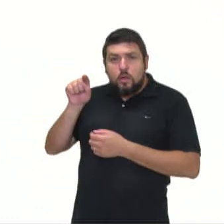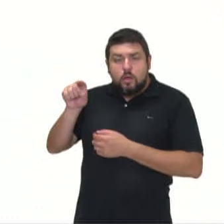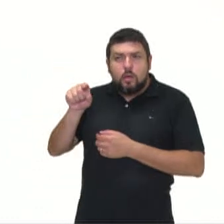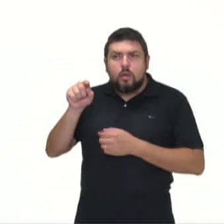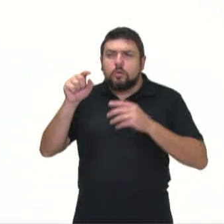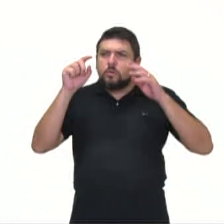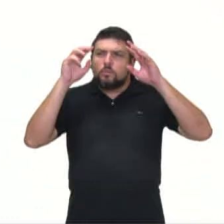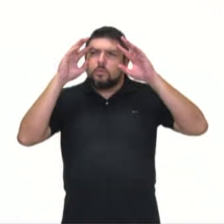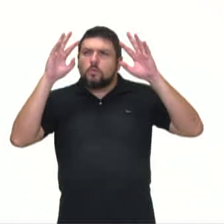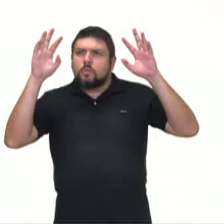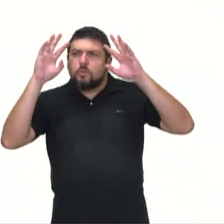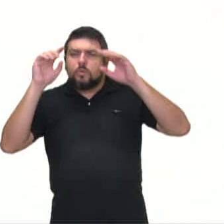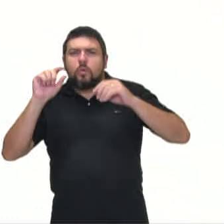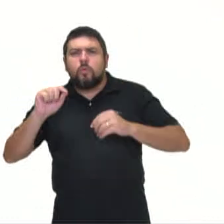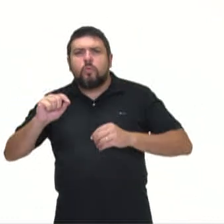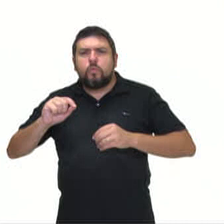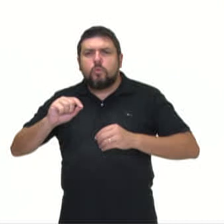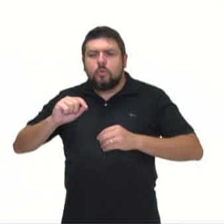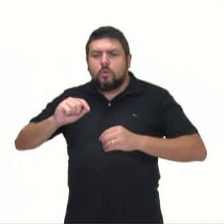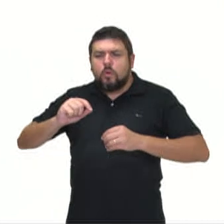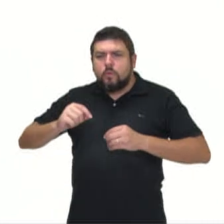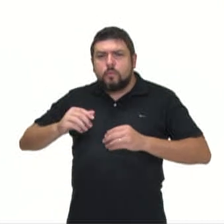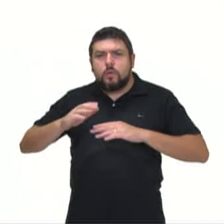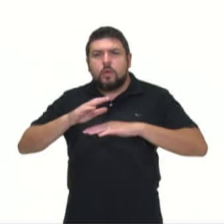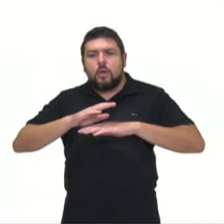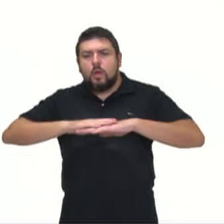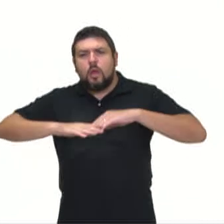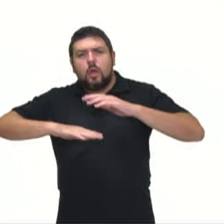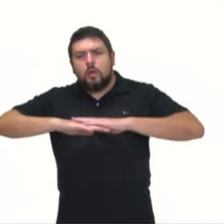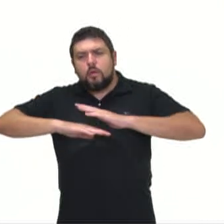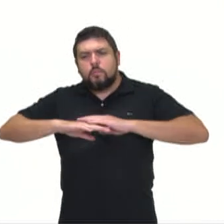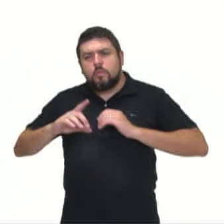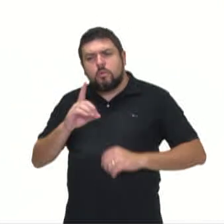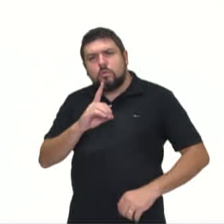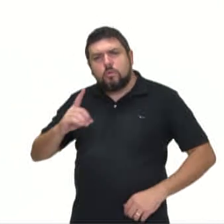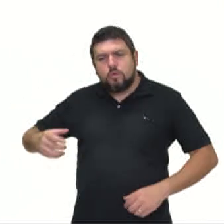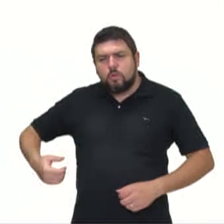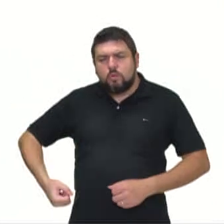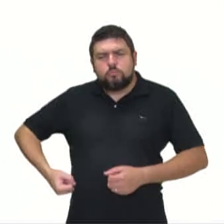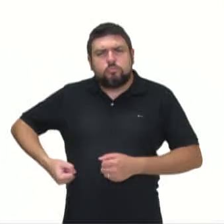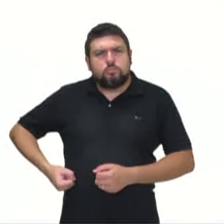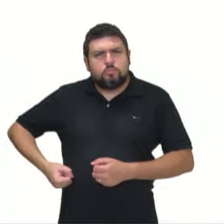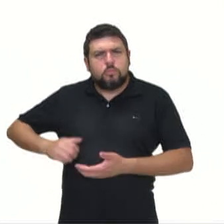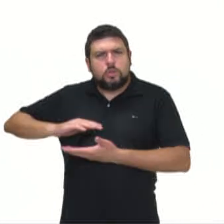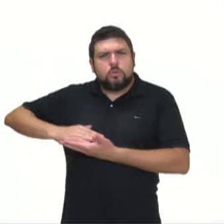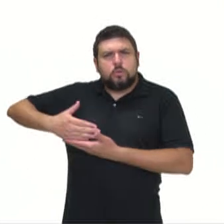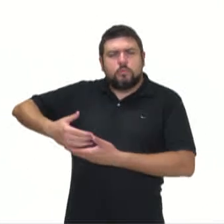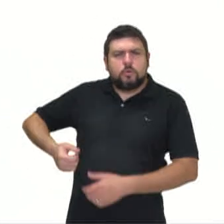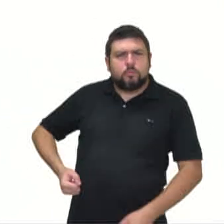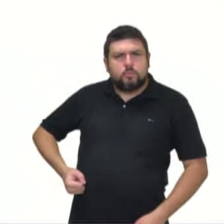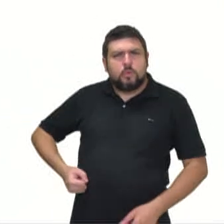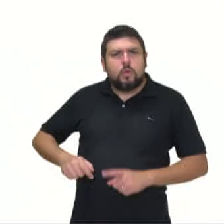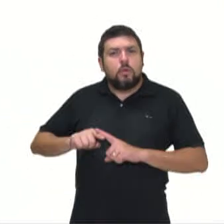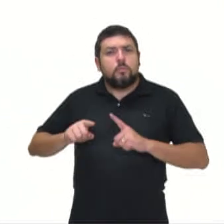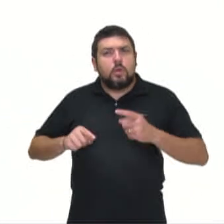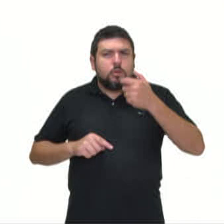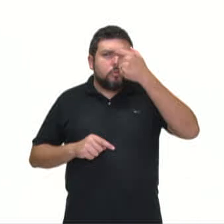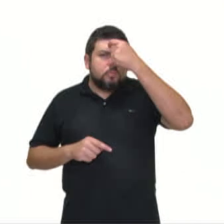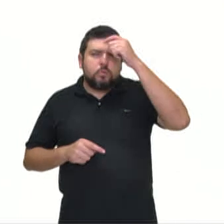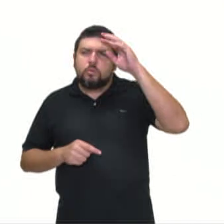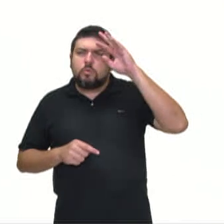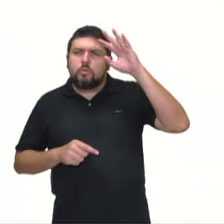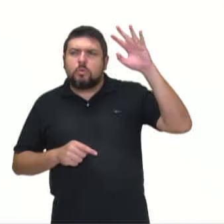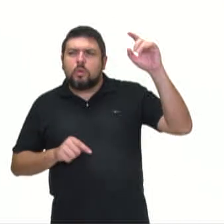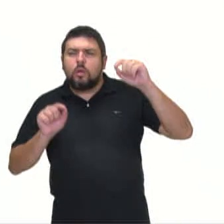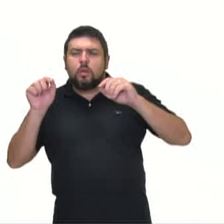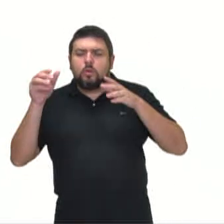era o peso do laptop que levava na mão direita. Isso ele sentia, mas sua mente estava longe dali, concentrada no